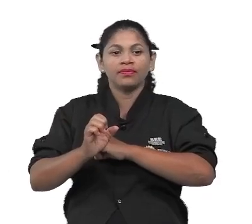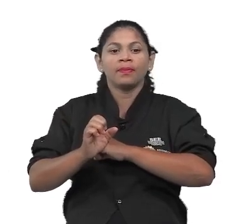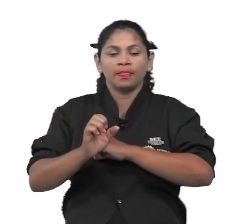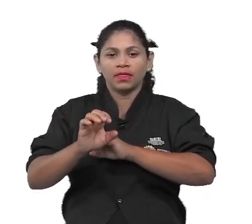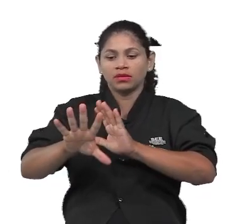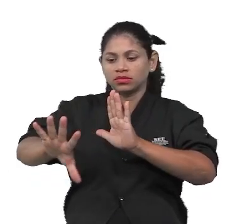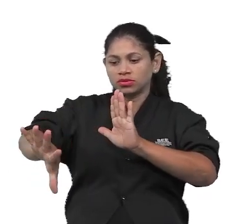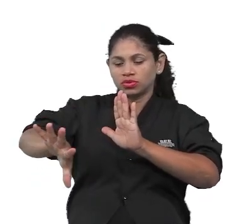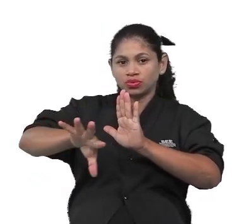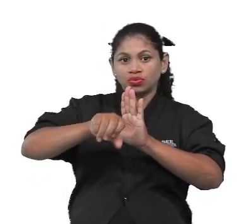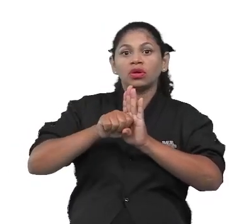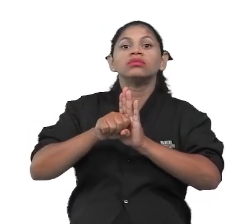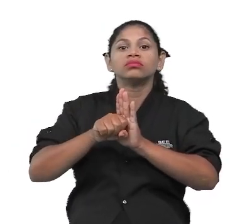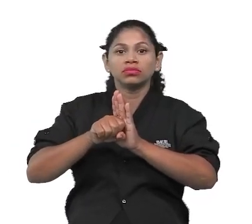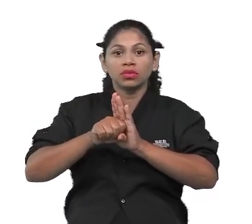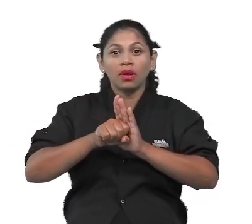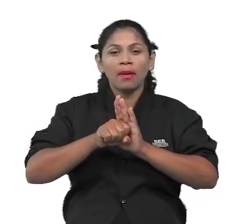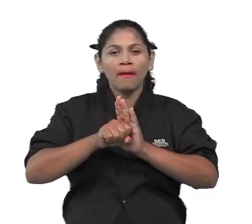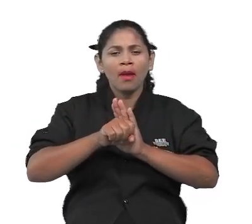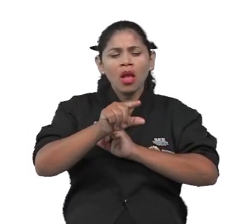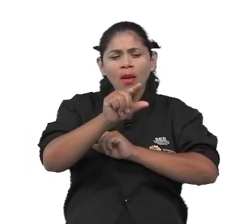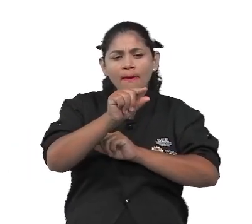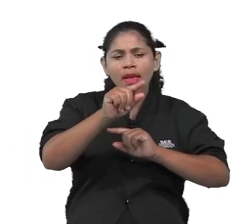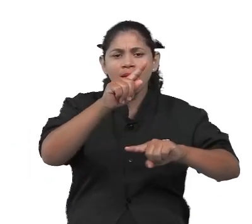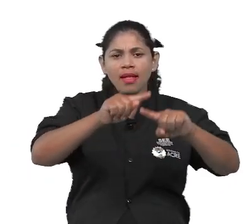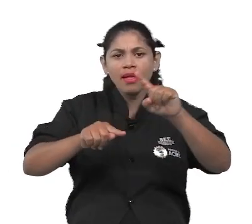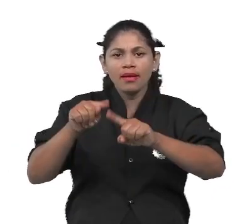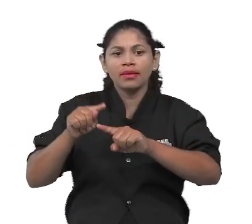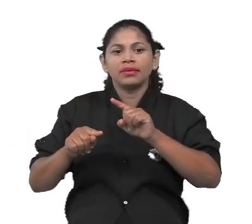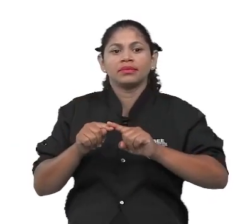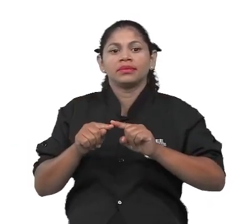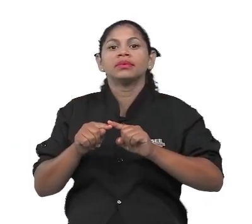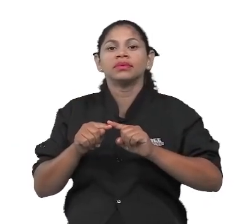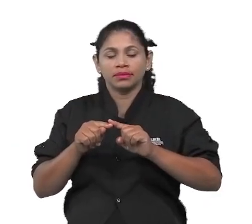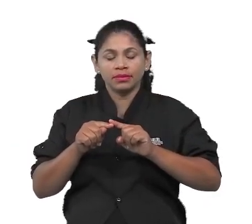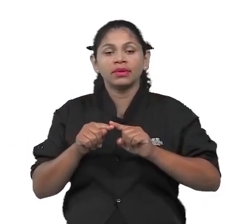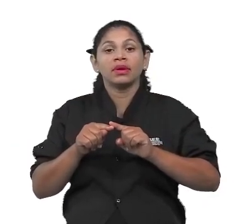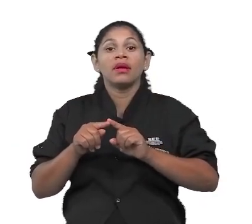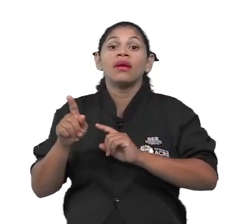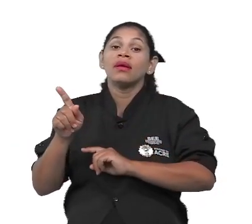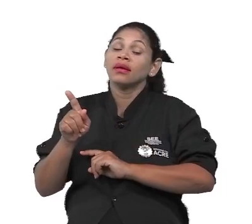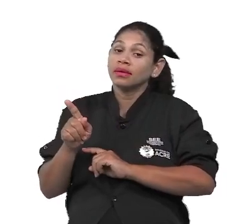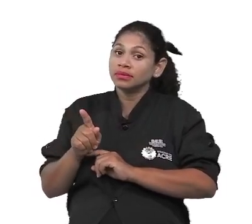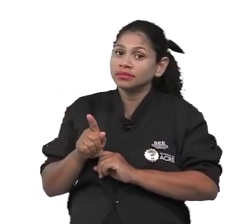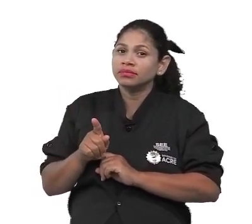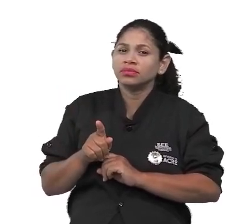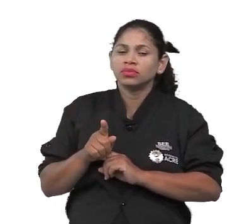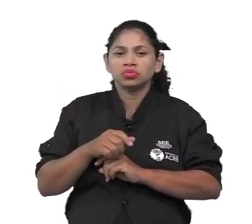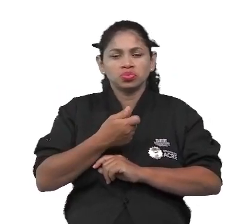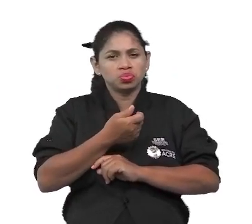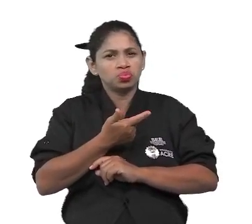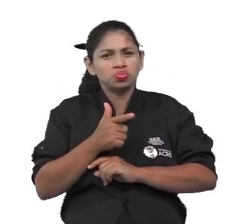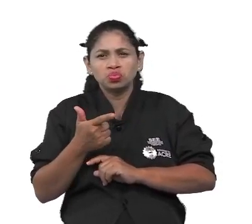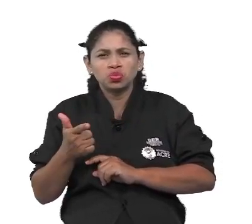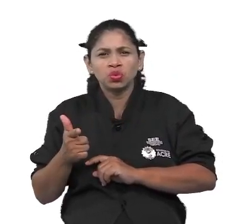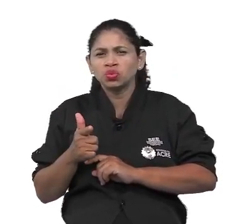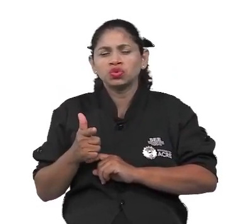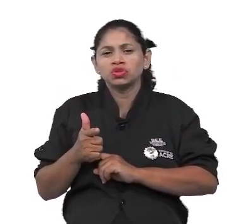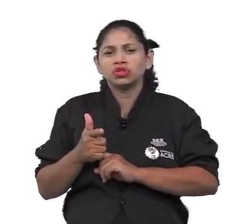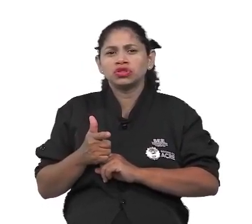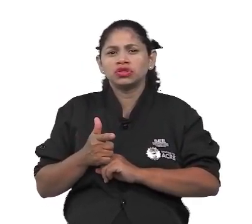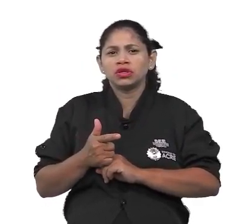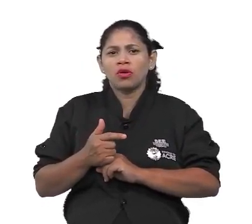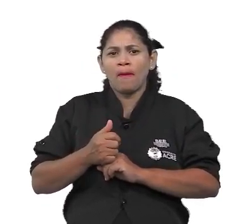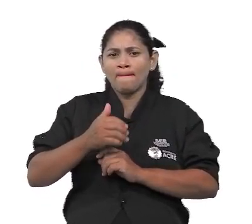pequenos objetos como penas e fiapos. Embora ali naquela época ele não tivesse nenhuma explicação científica,